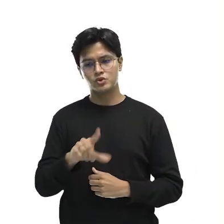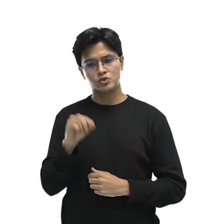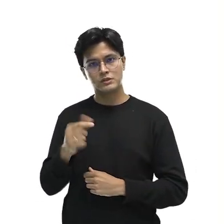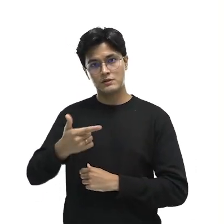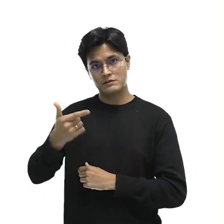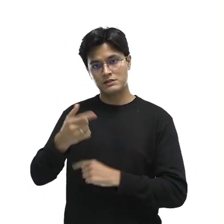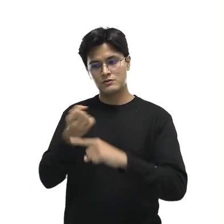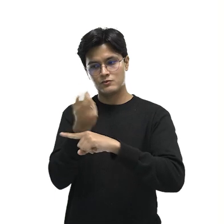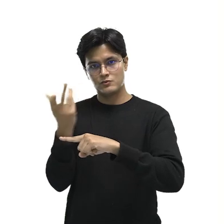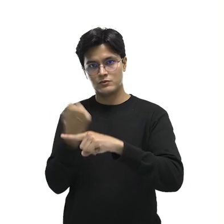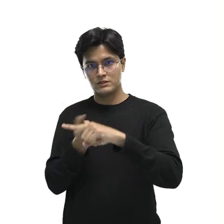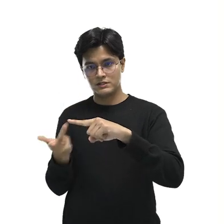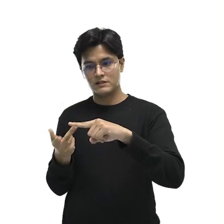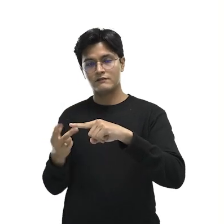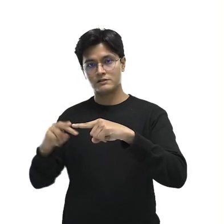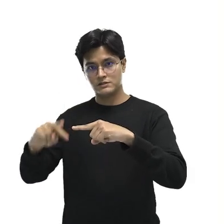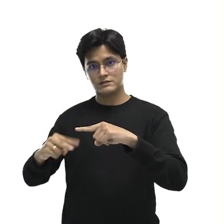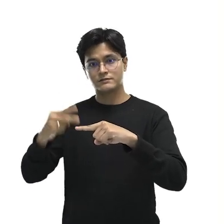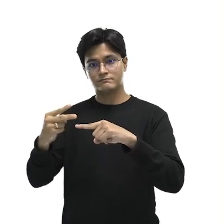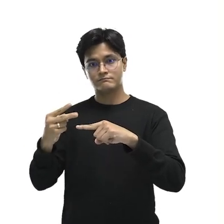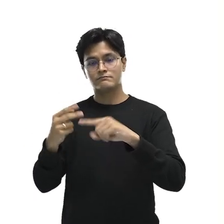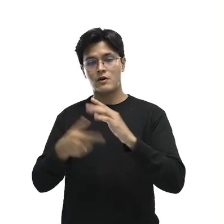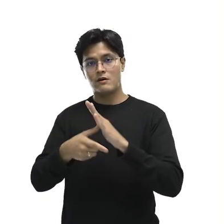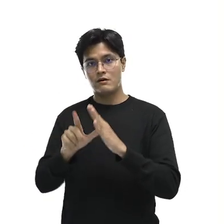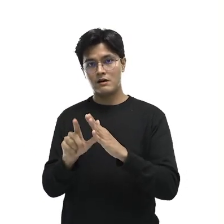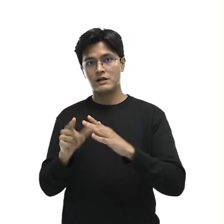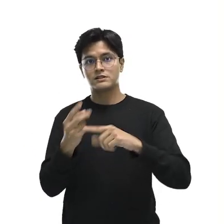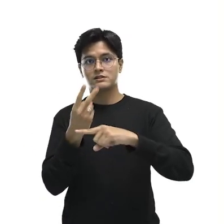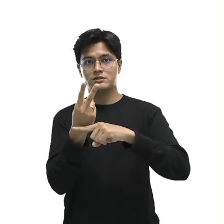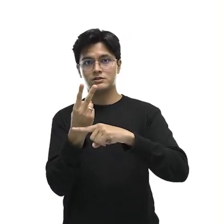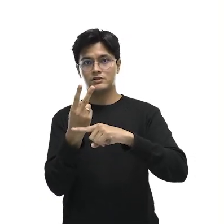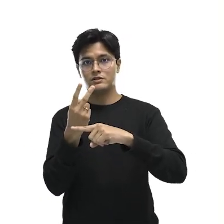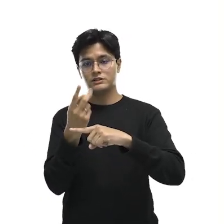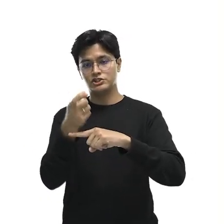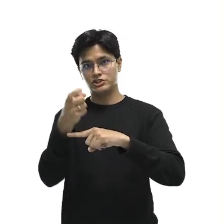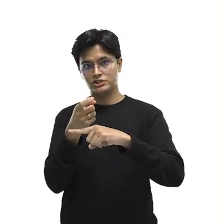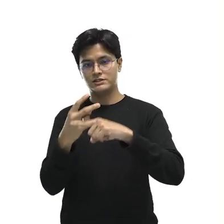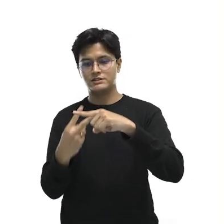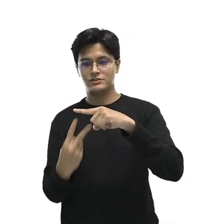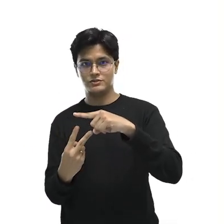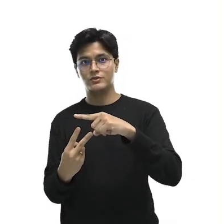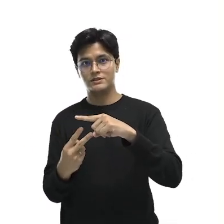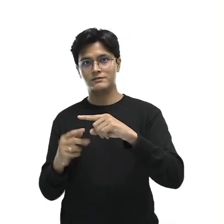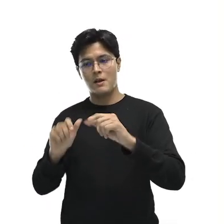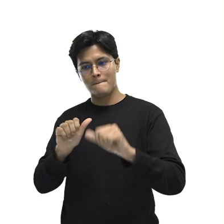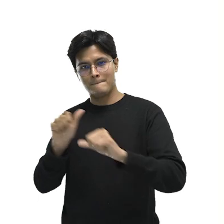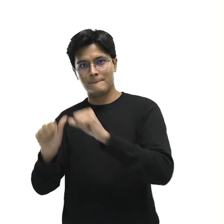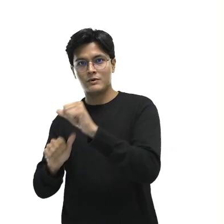ficar 2 sobre x igual a 11 sobre 8. Agora sim,